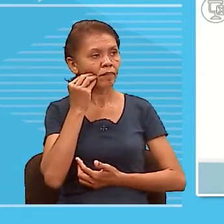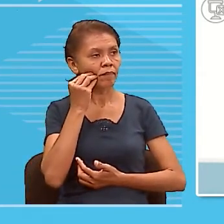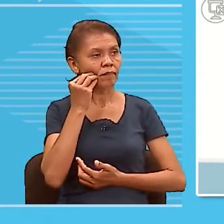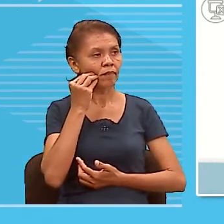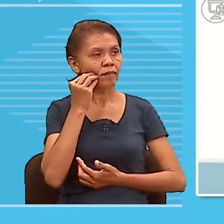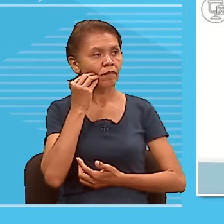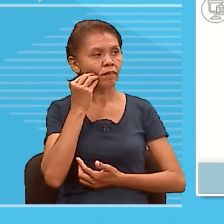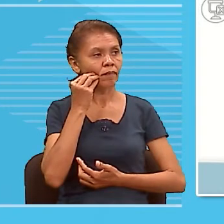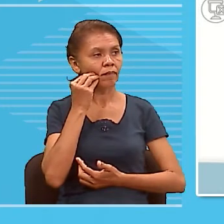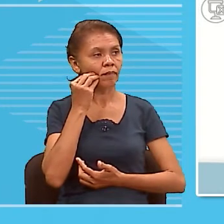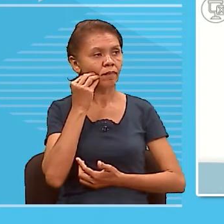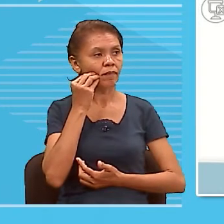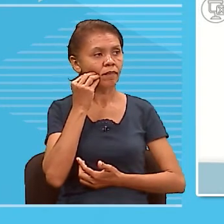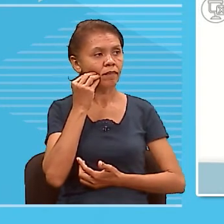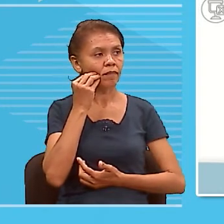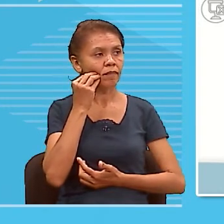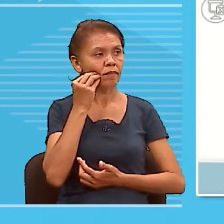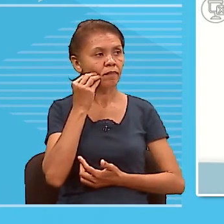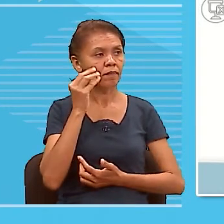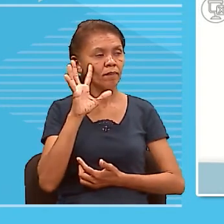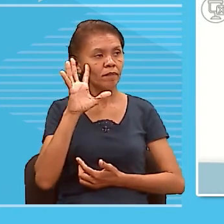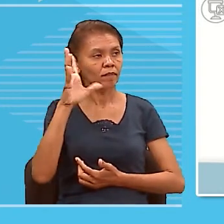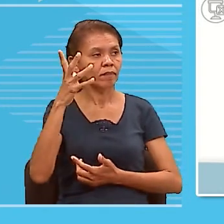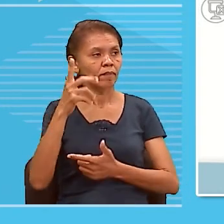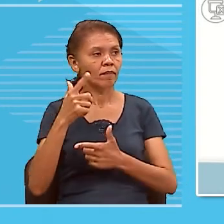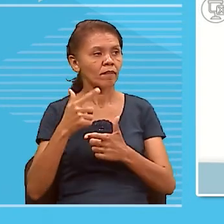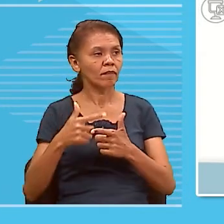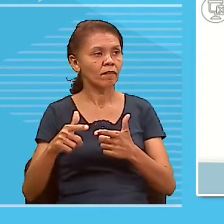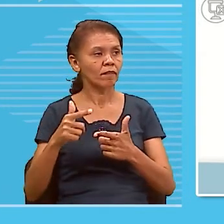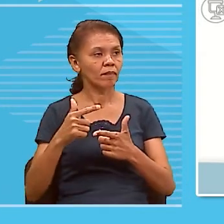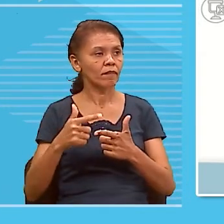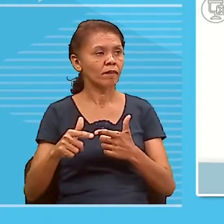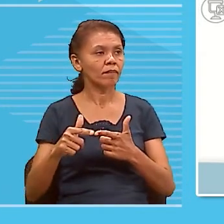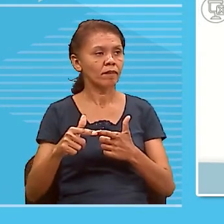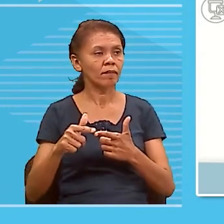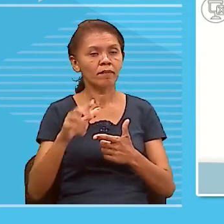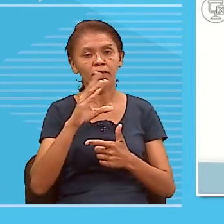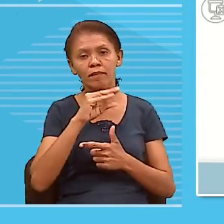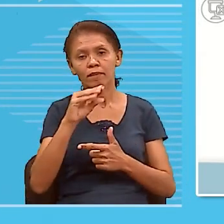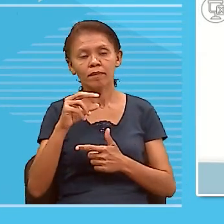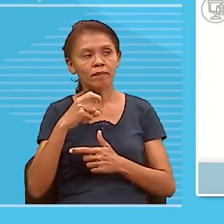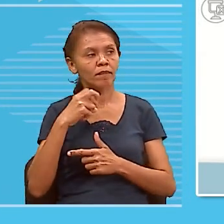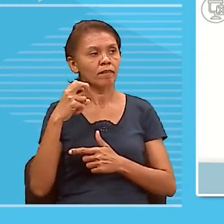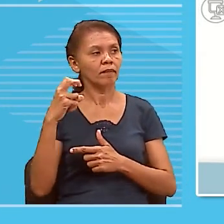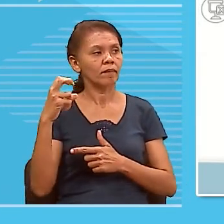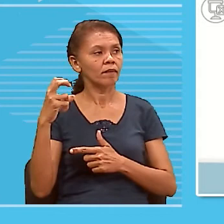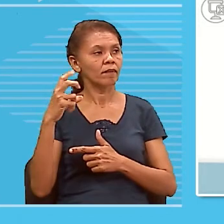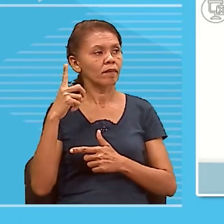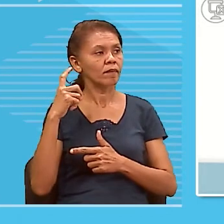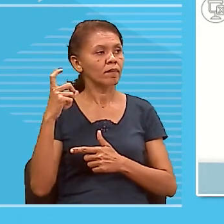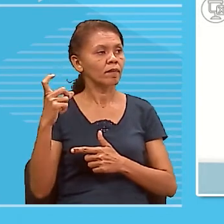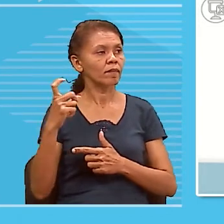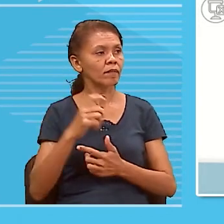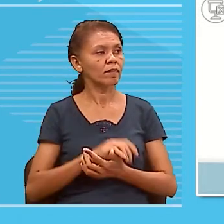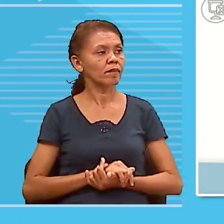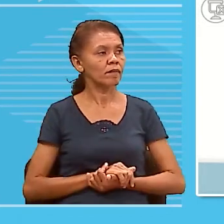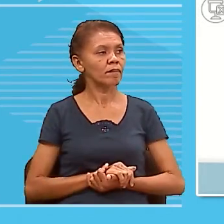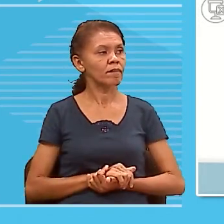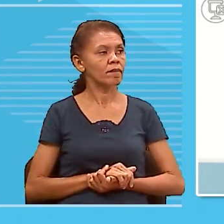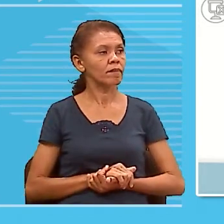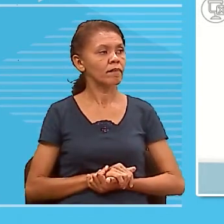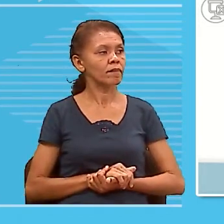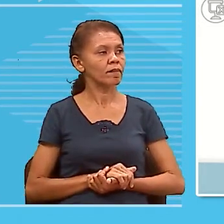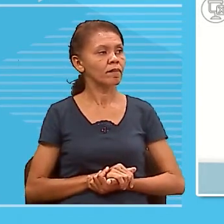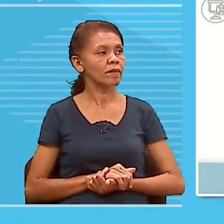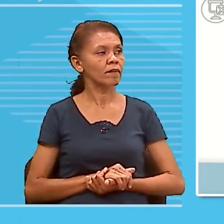a deficiência falando alto a conjunção que introduz é essencial para a produção de sentido é